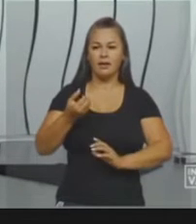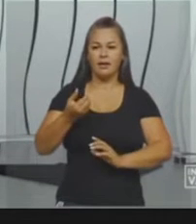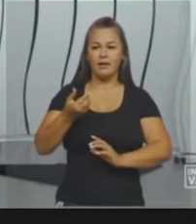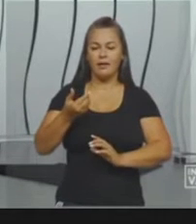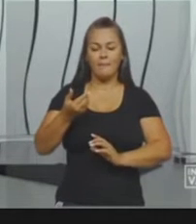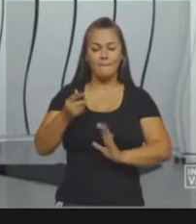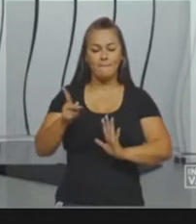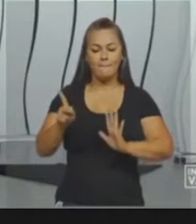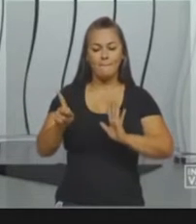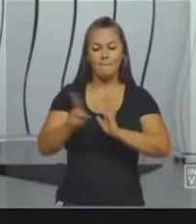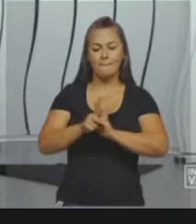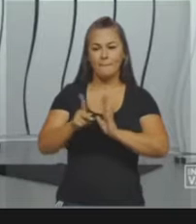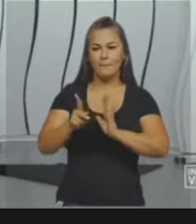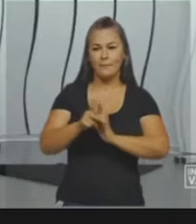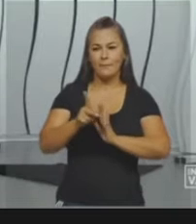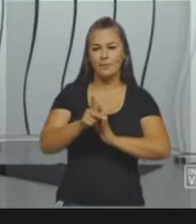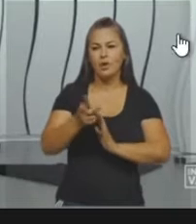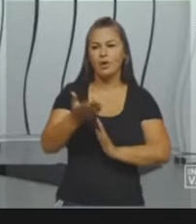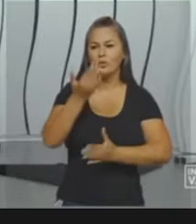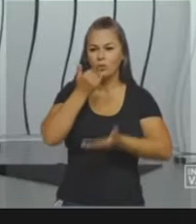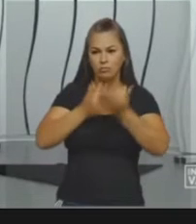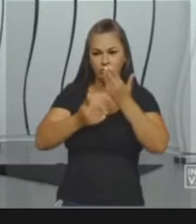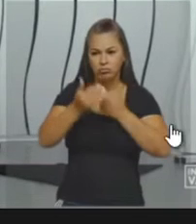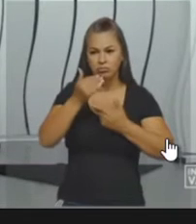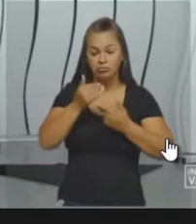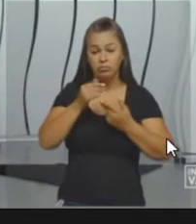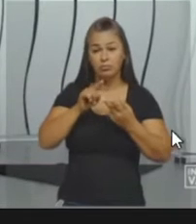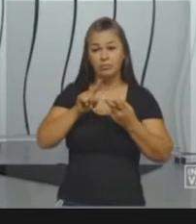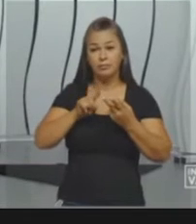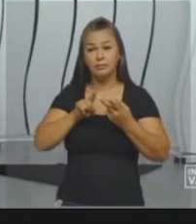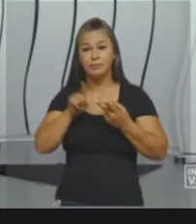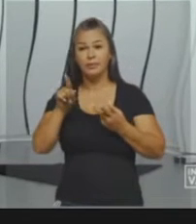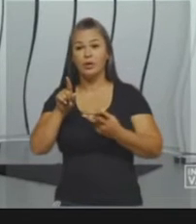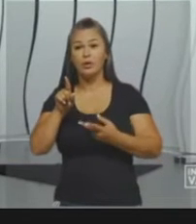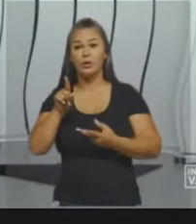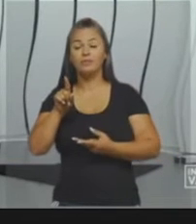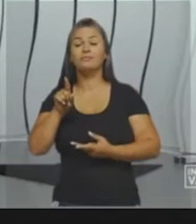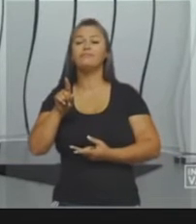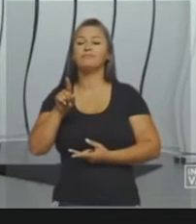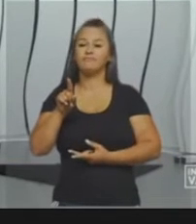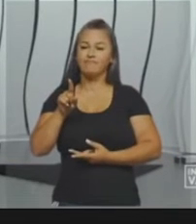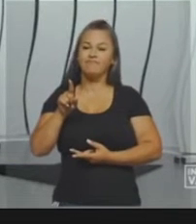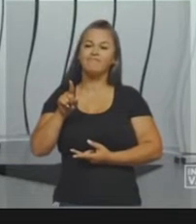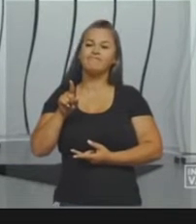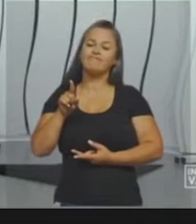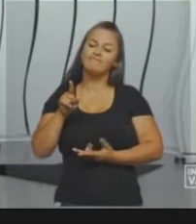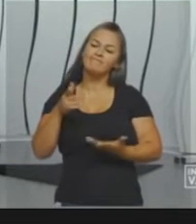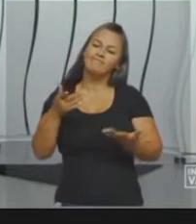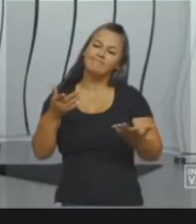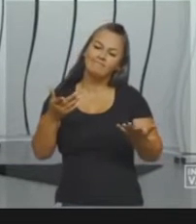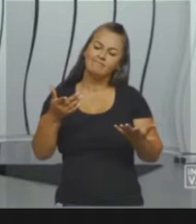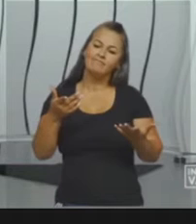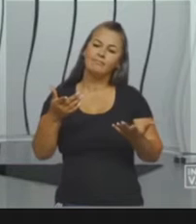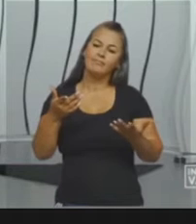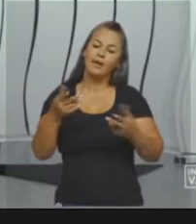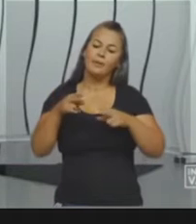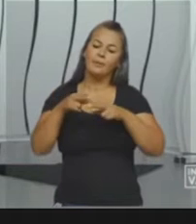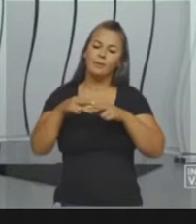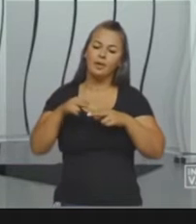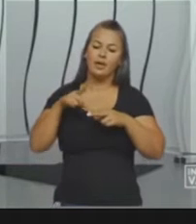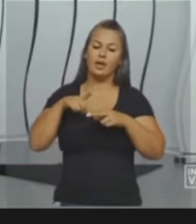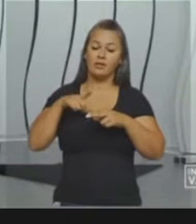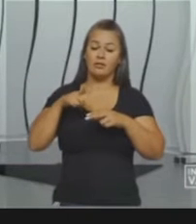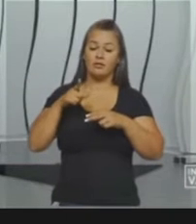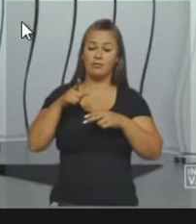de autossuficiente, não é verdade? E o trófos significa alimentação. Então existem bactérias que produzem o próprio